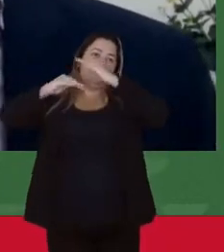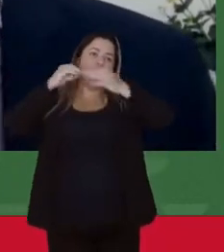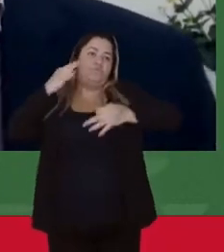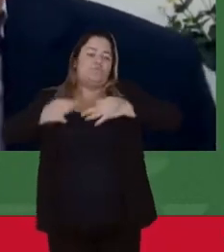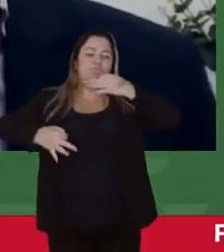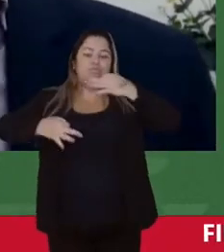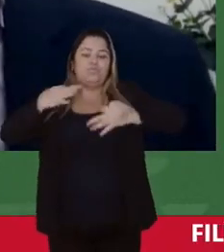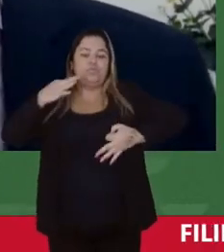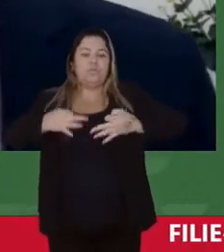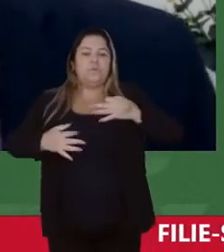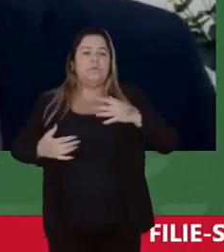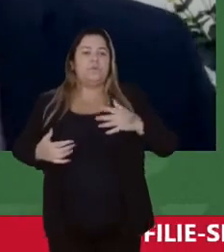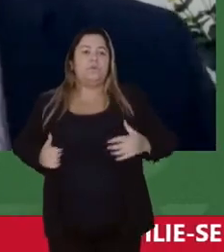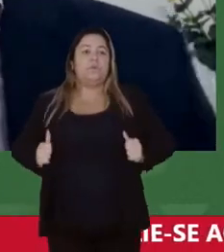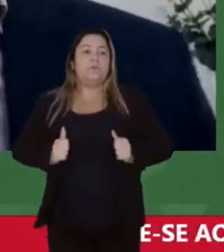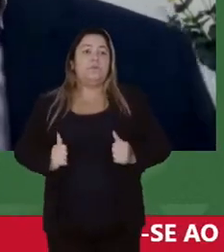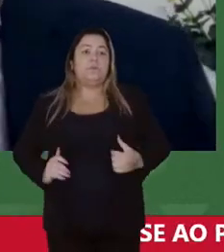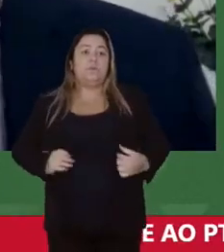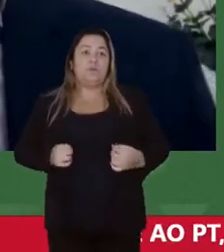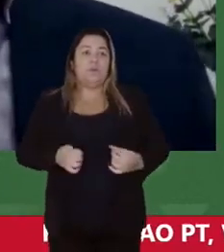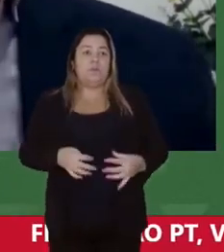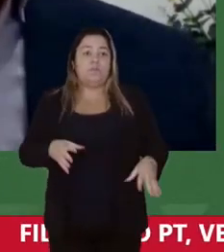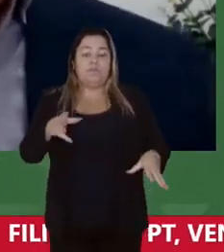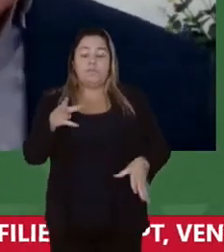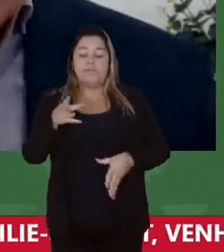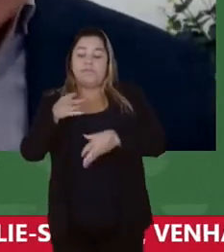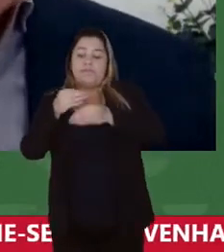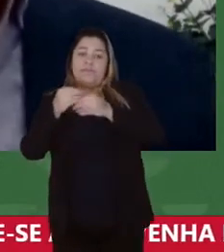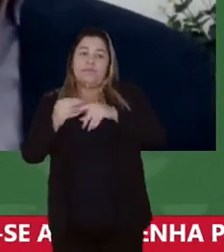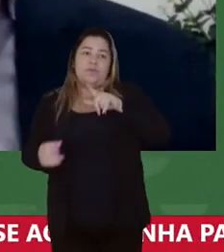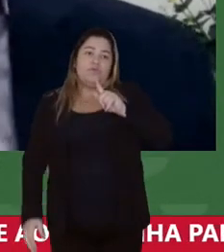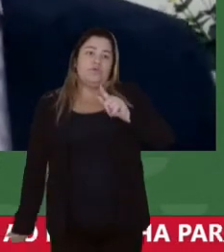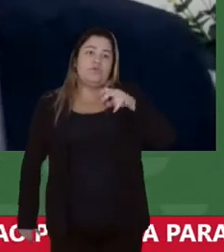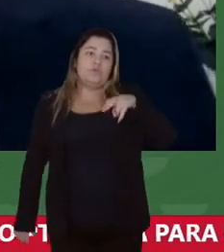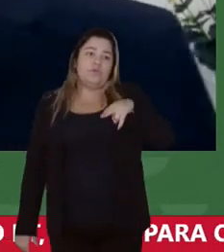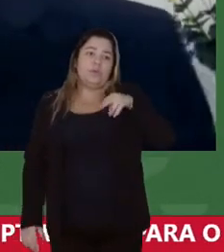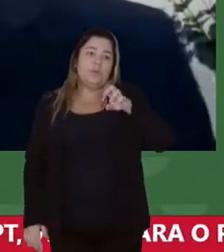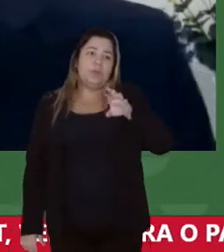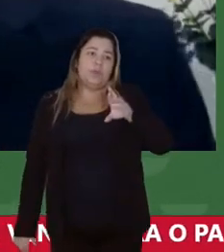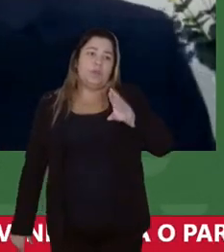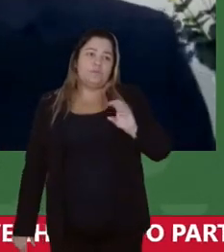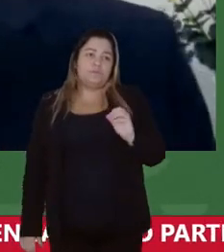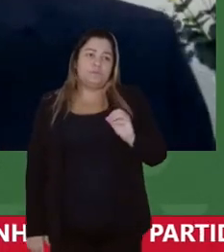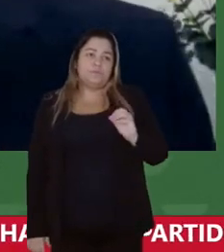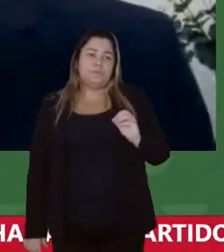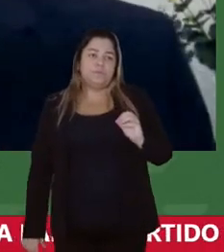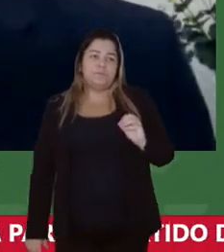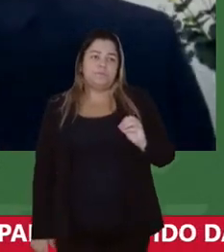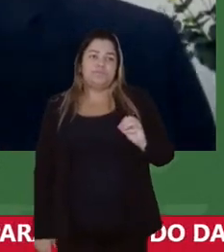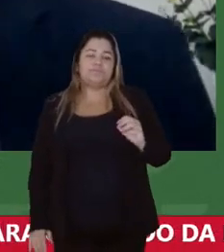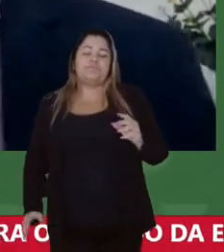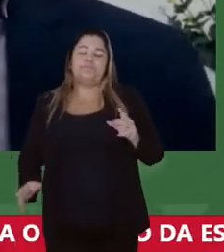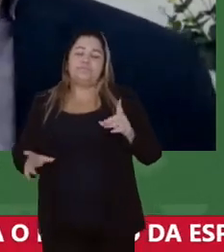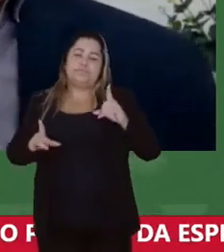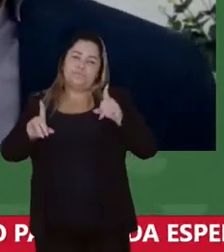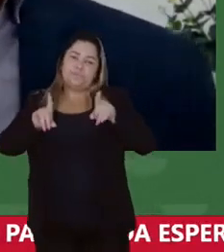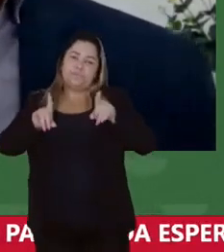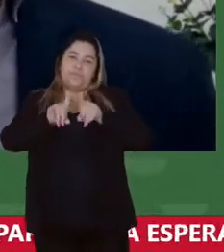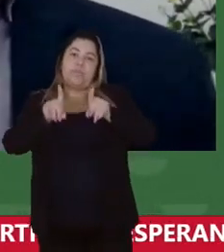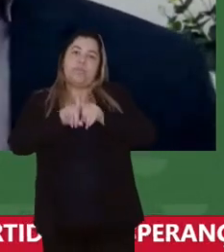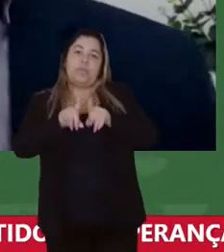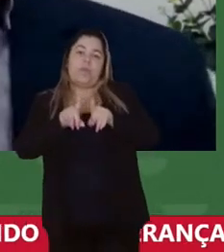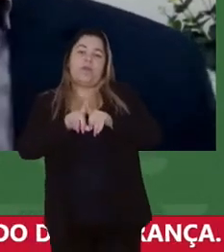de fato não incluir, né, a igualdade de gênero, a igualdade e a reparação de danos na